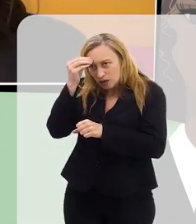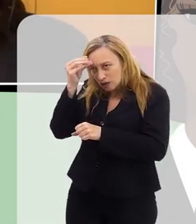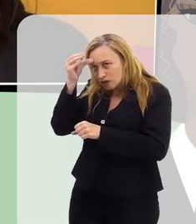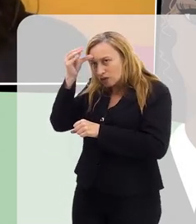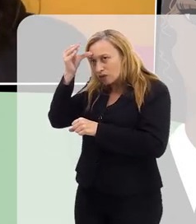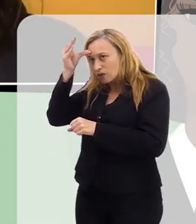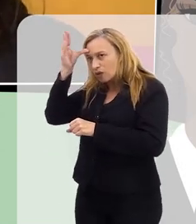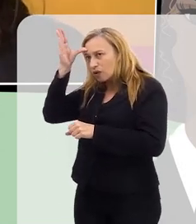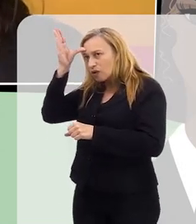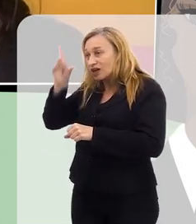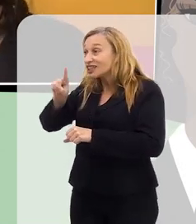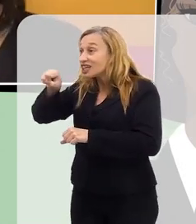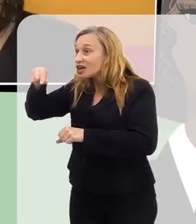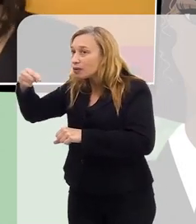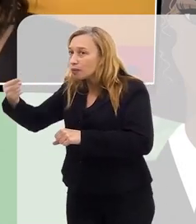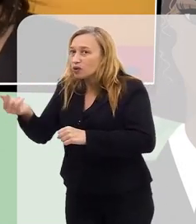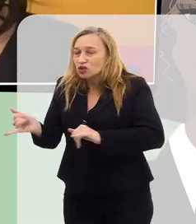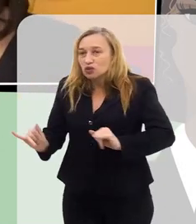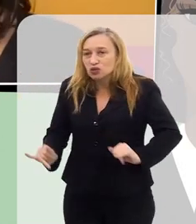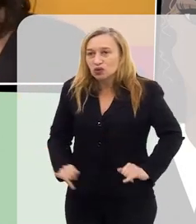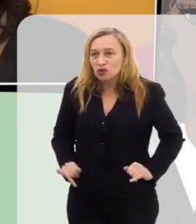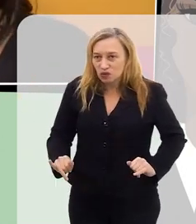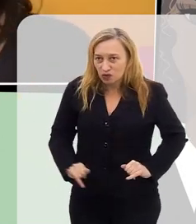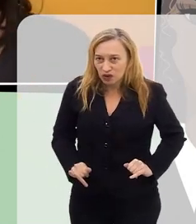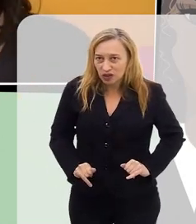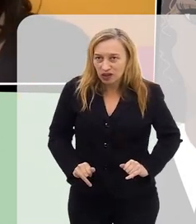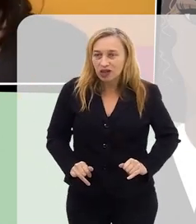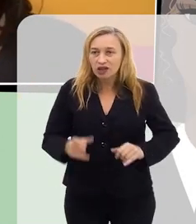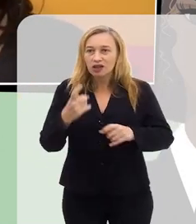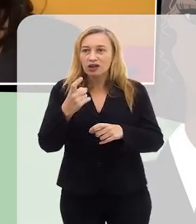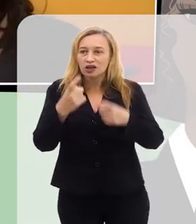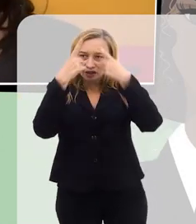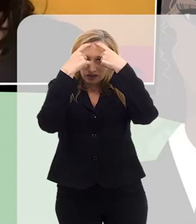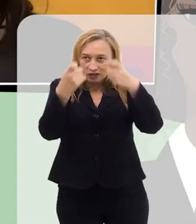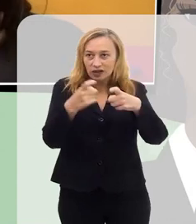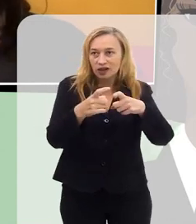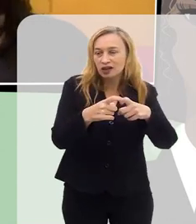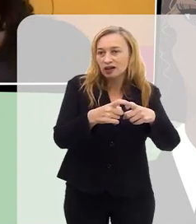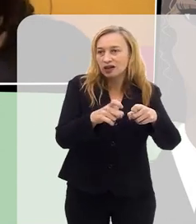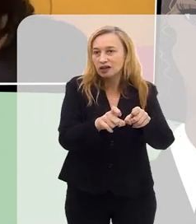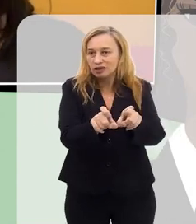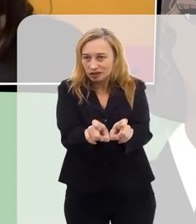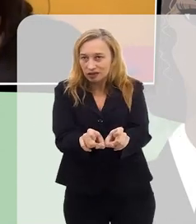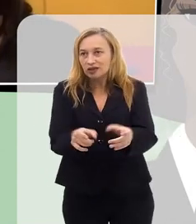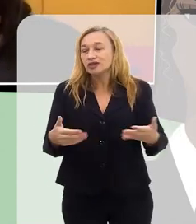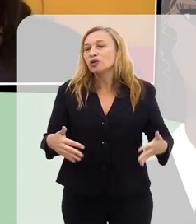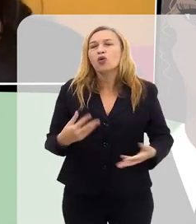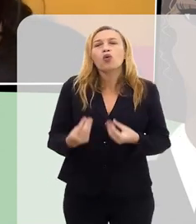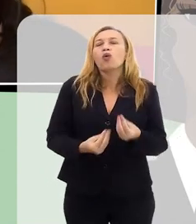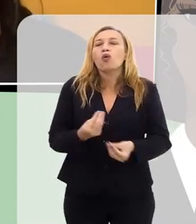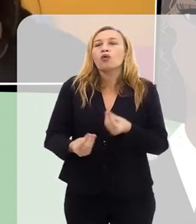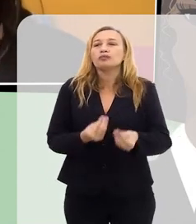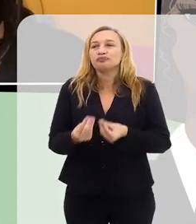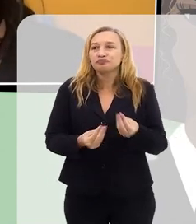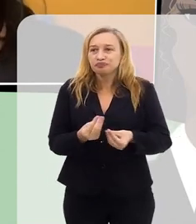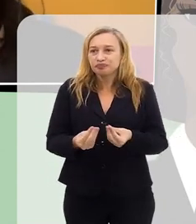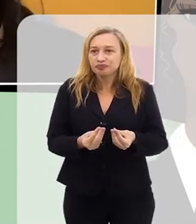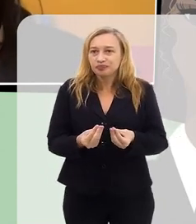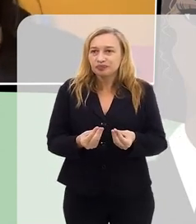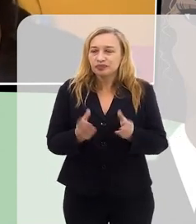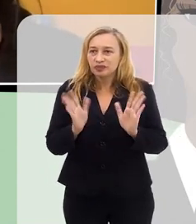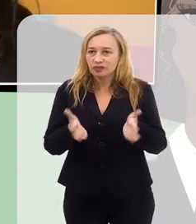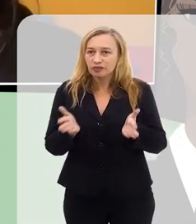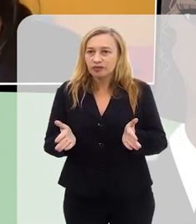de conhecimento após sofrer violência obstétrica e ter esse episódio tão traumático. Como que você vê a